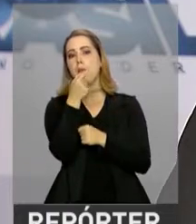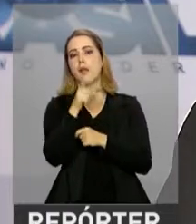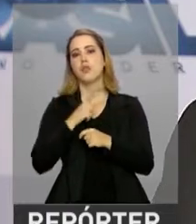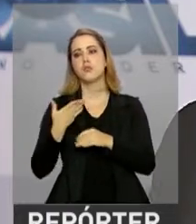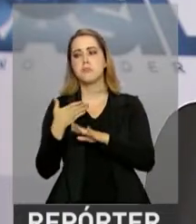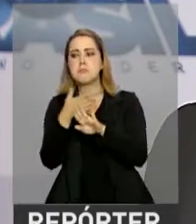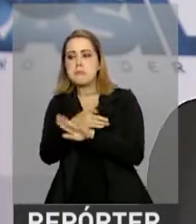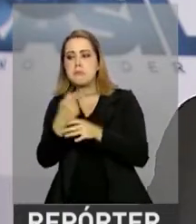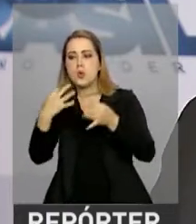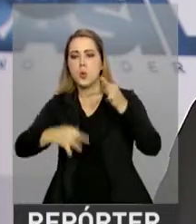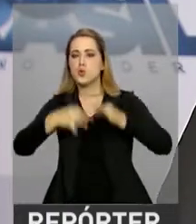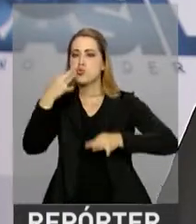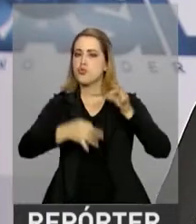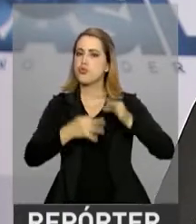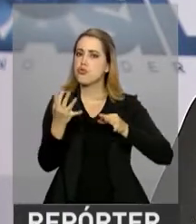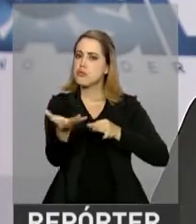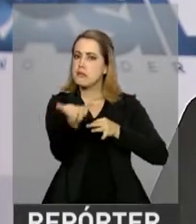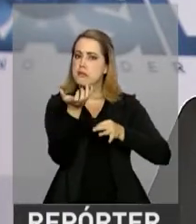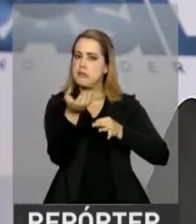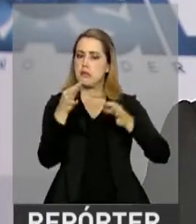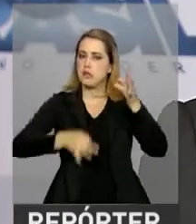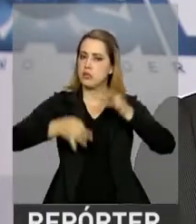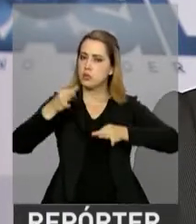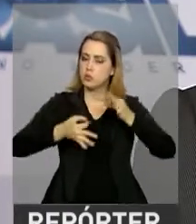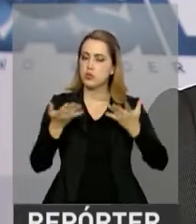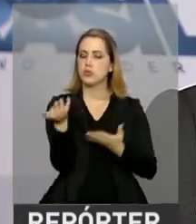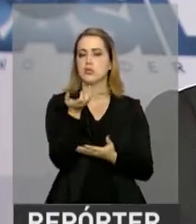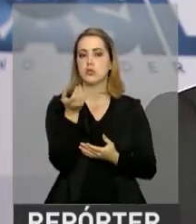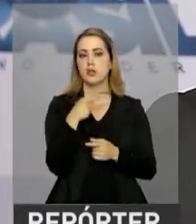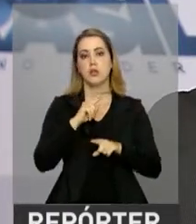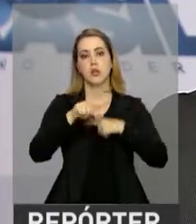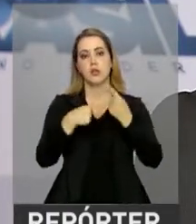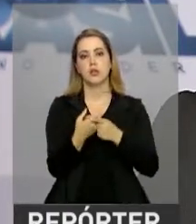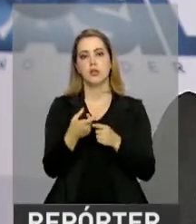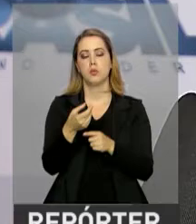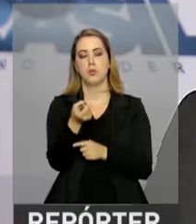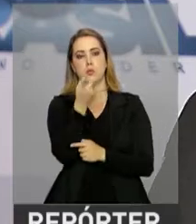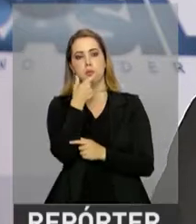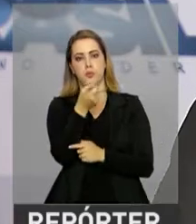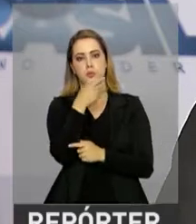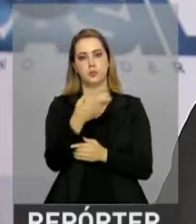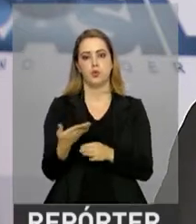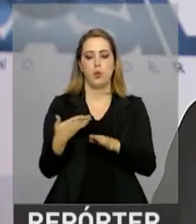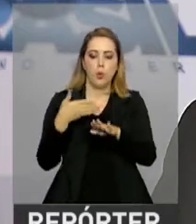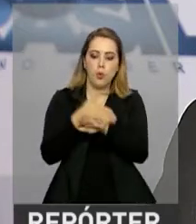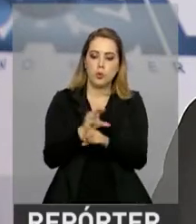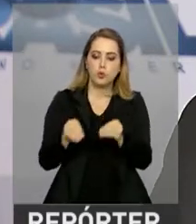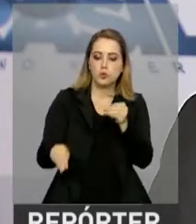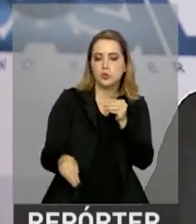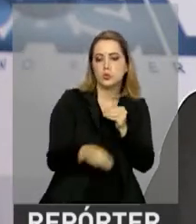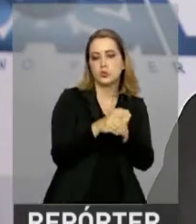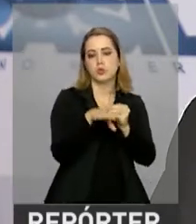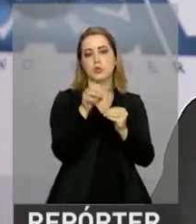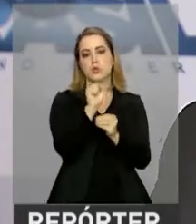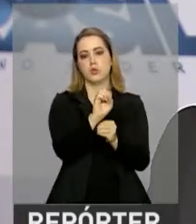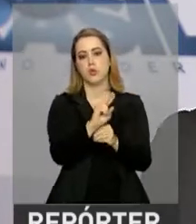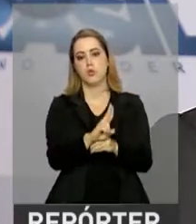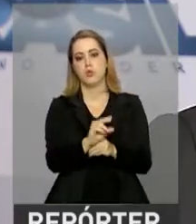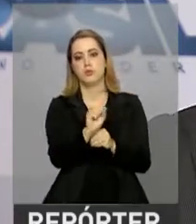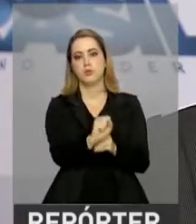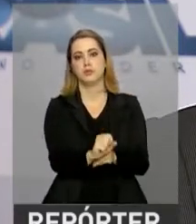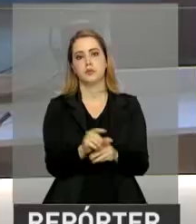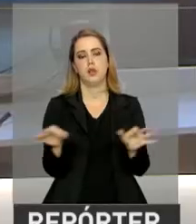encomenda tecnológica desse medicamento iniciar a produção no brasil acabamos daí cor por ambos no sus e acabamos com